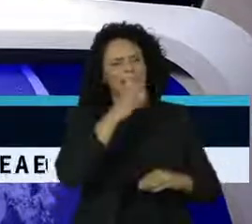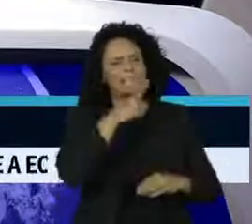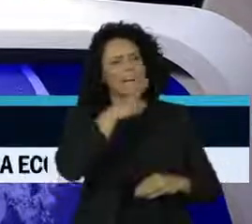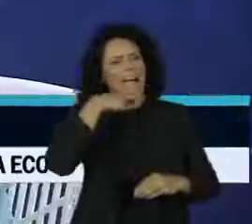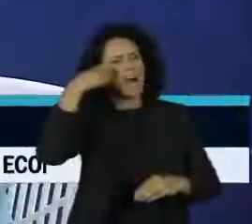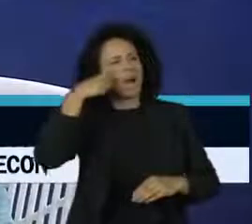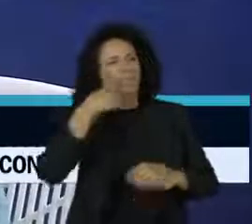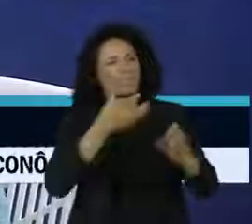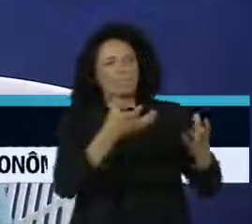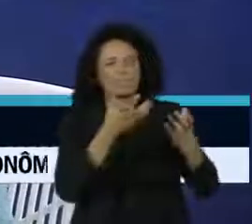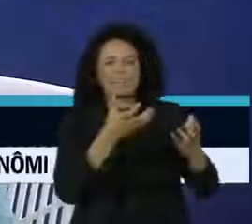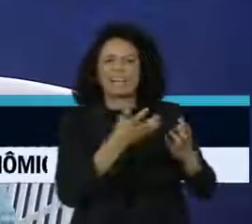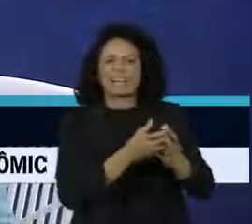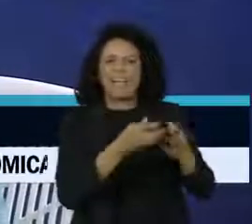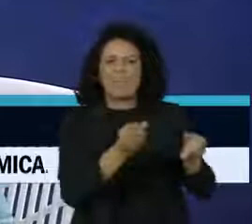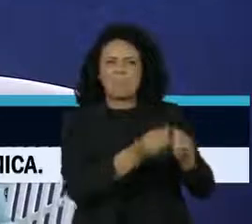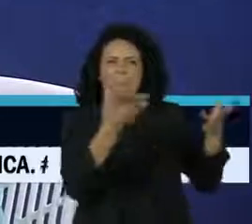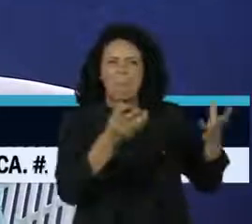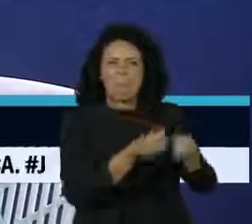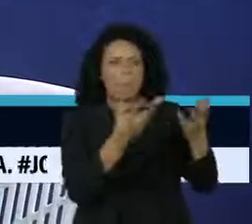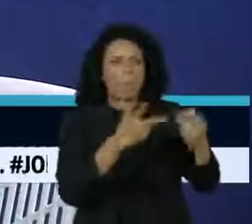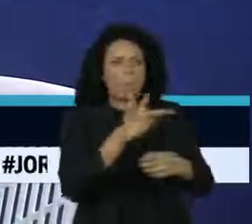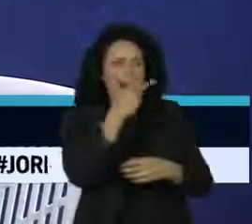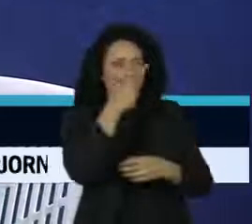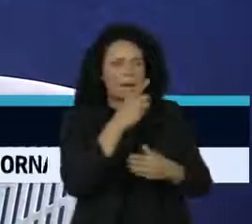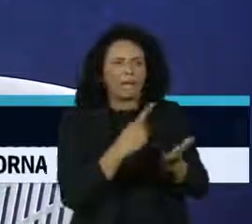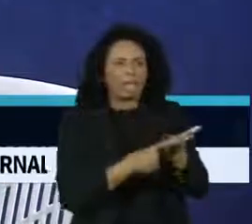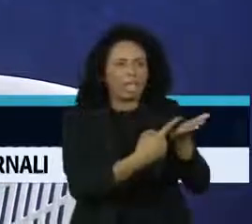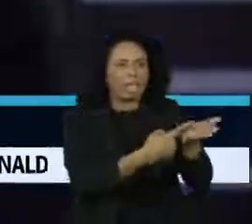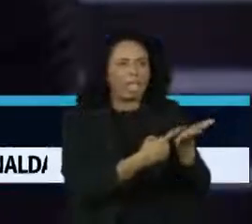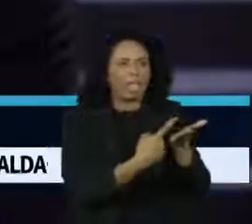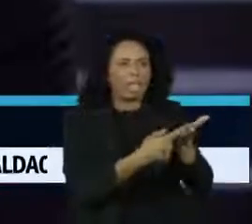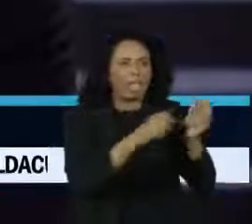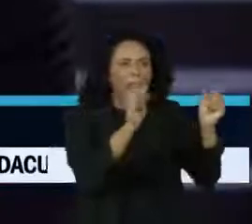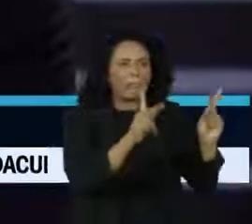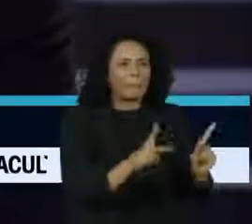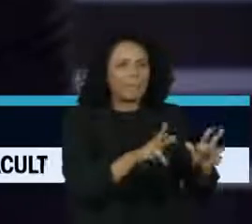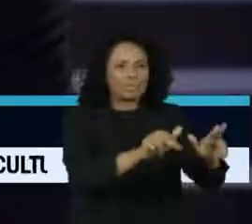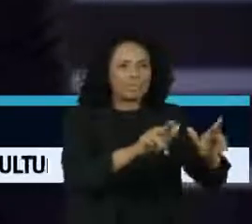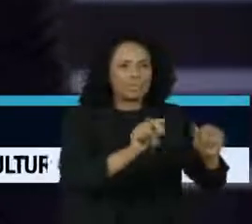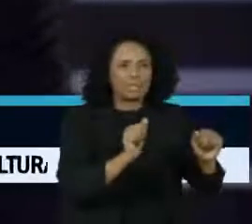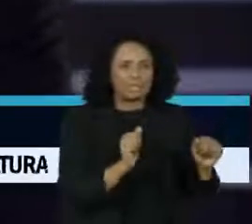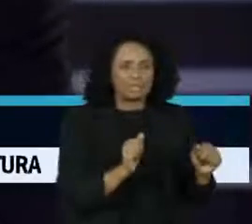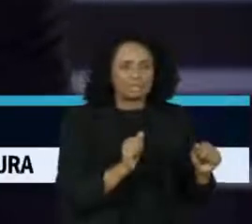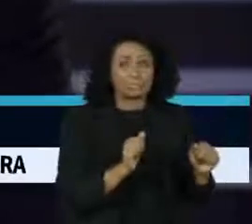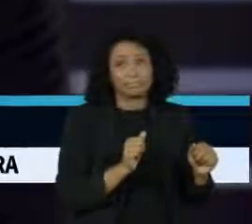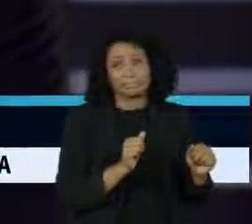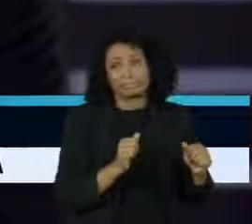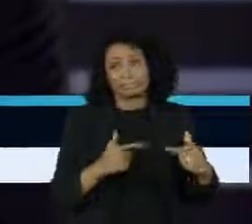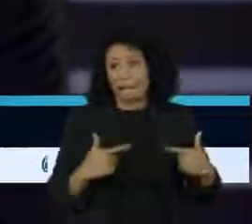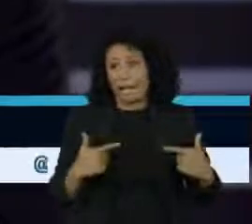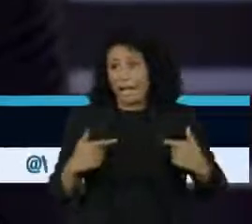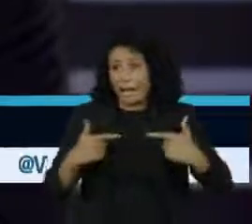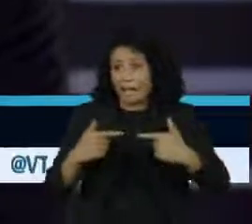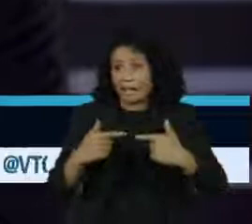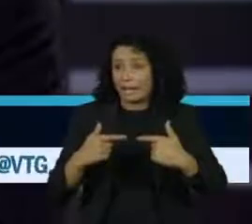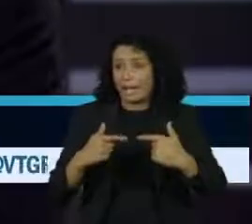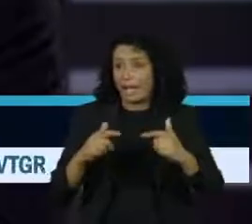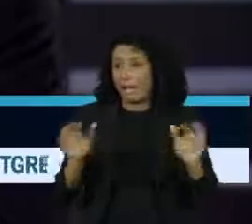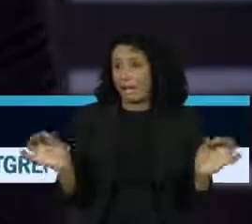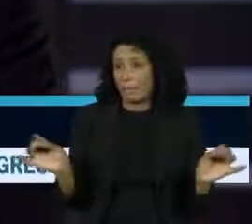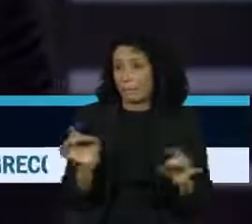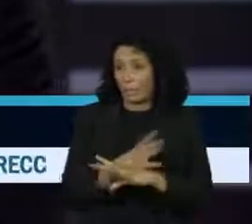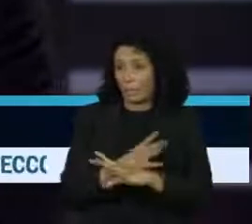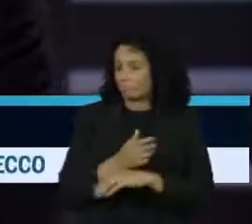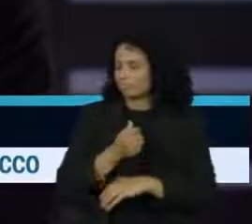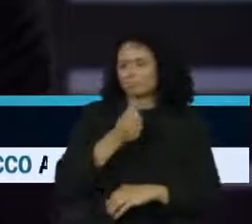nem diplomacia, nem as bombas. A gente fica se perguntando quando é que isso vai acabar. A guerra não termina, mas ela evolui. E a gente está num período